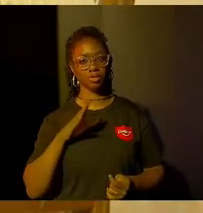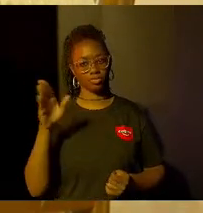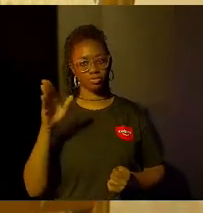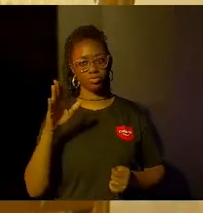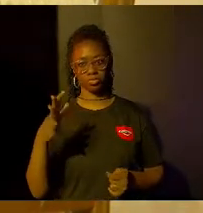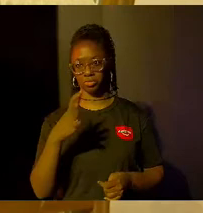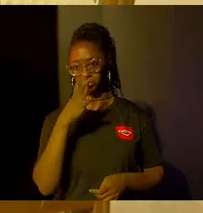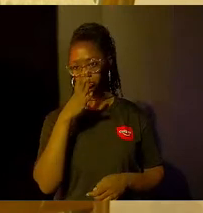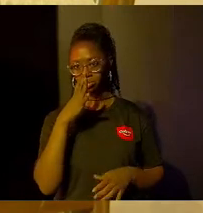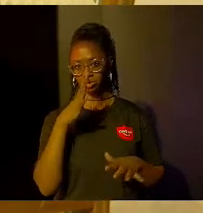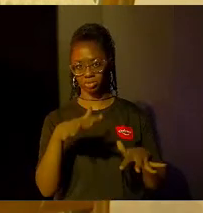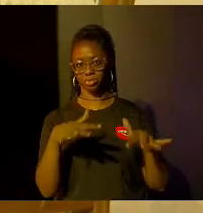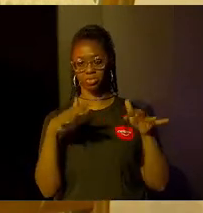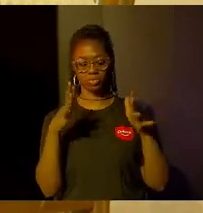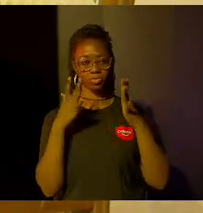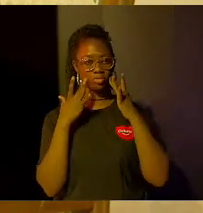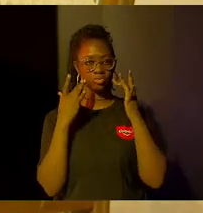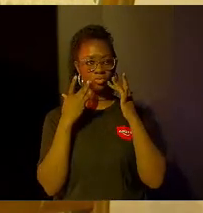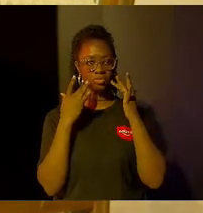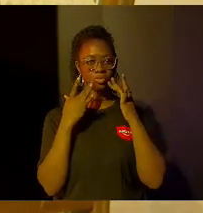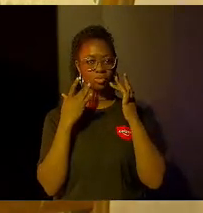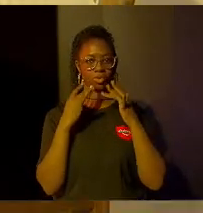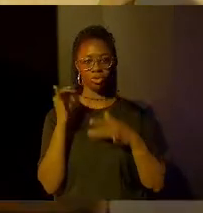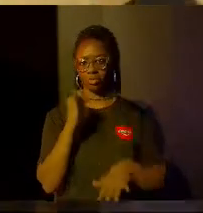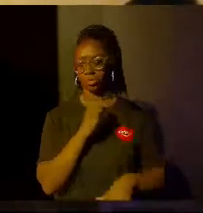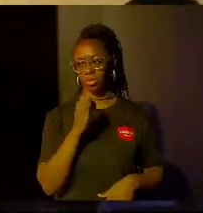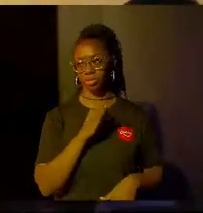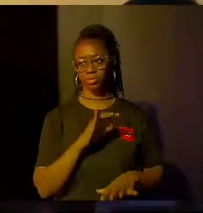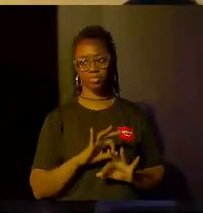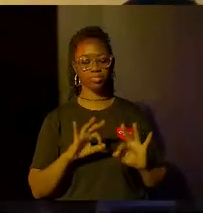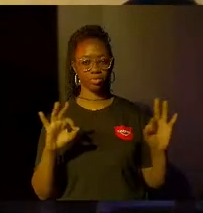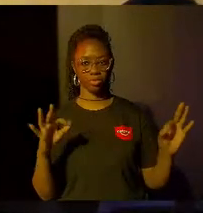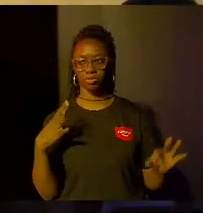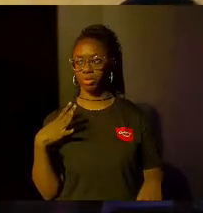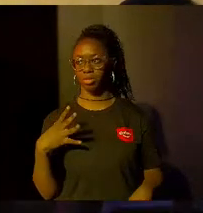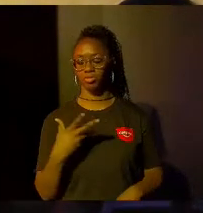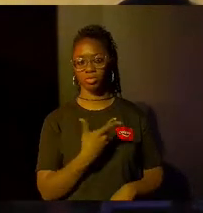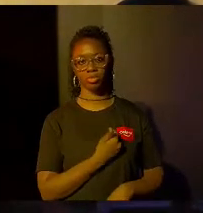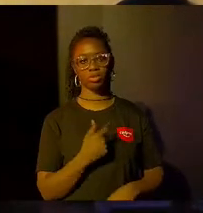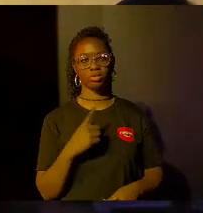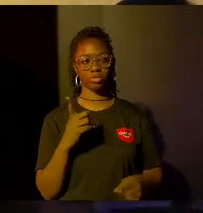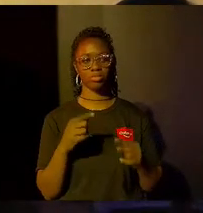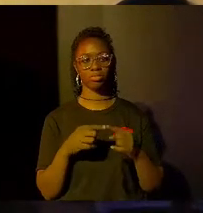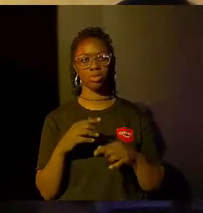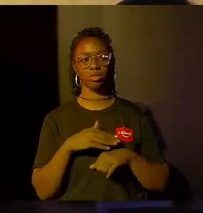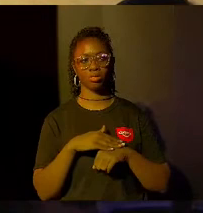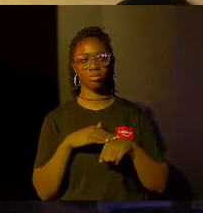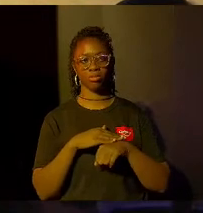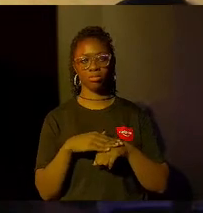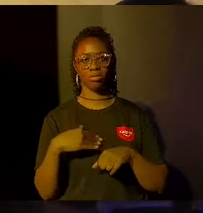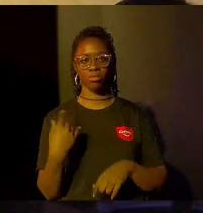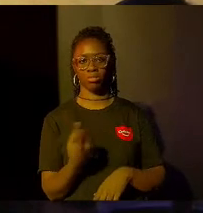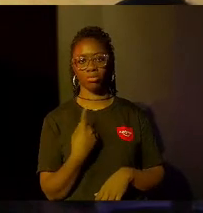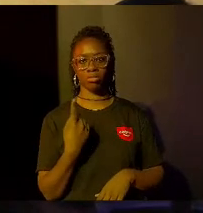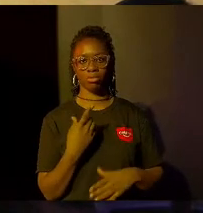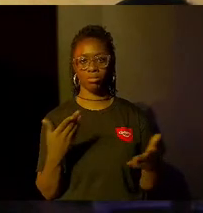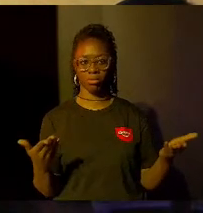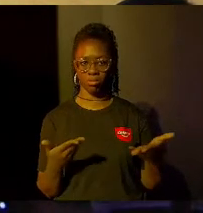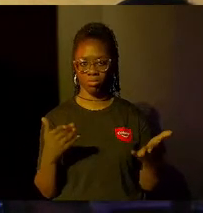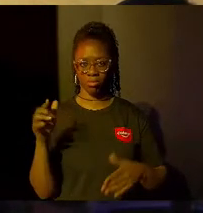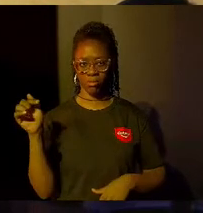Ipanema foi maravilhoso e como a parte da nossa conversa aqui é